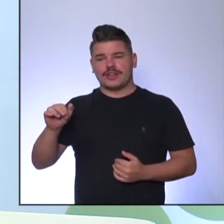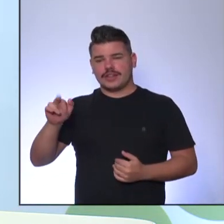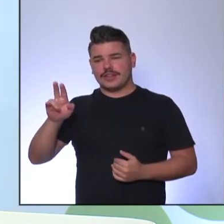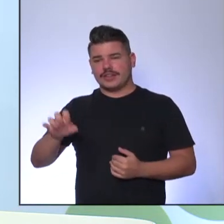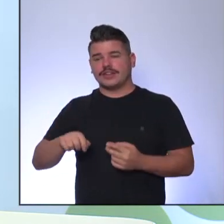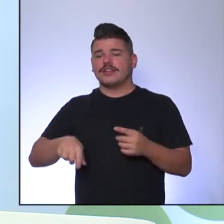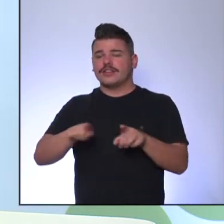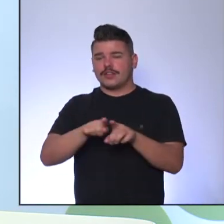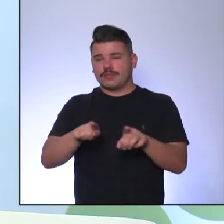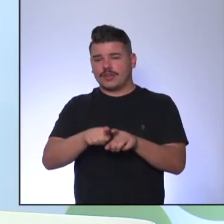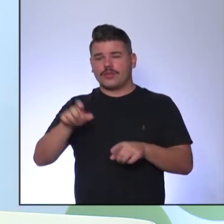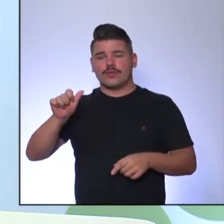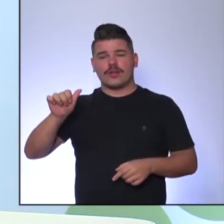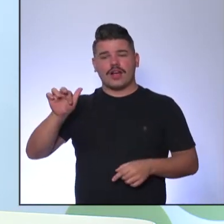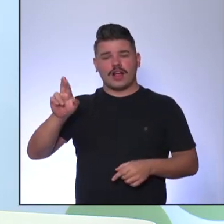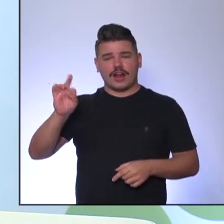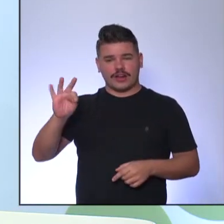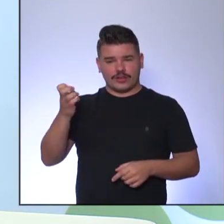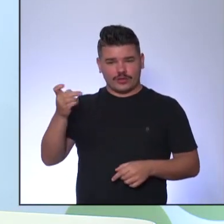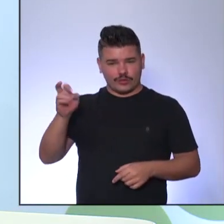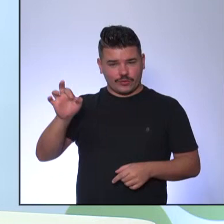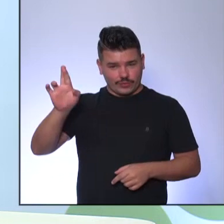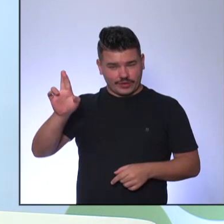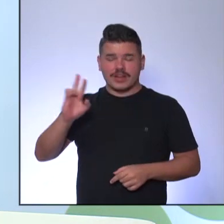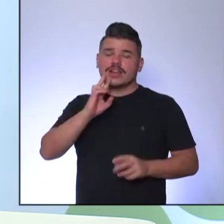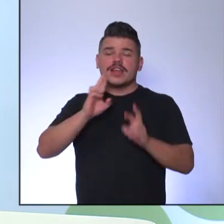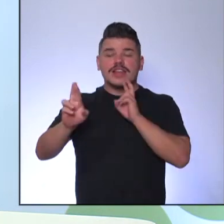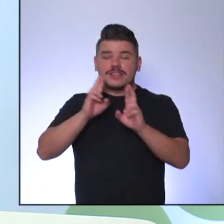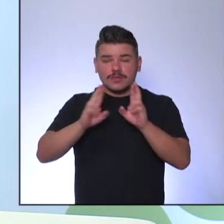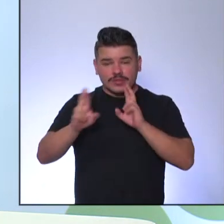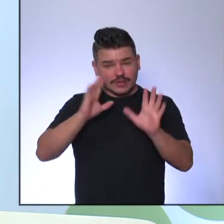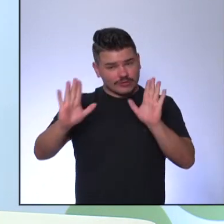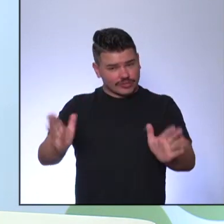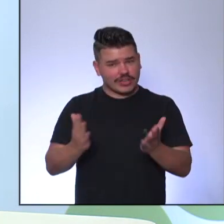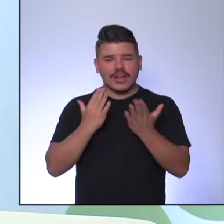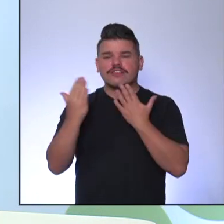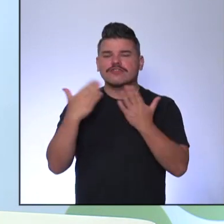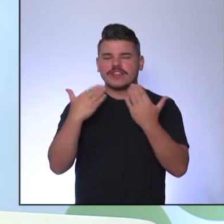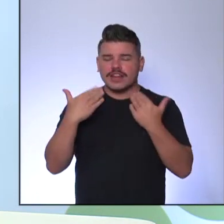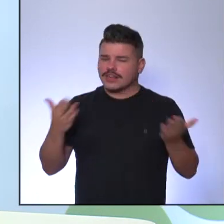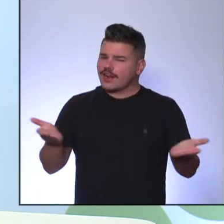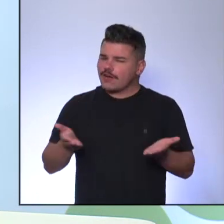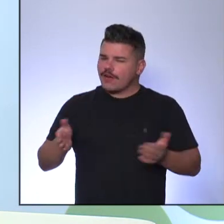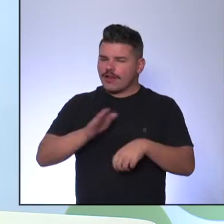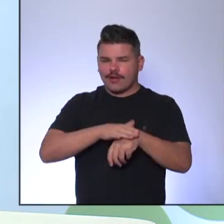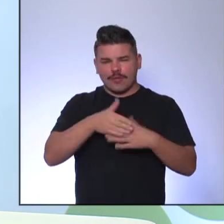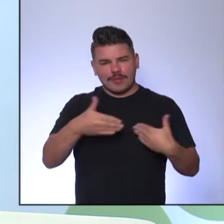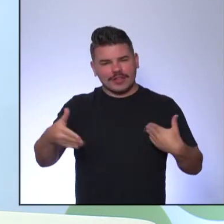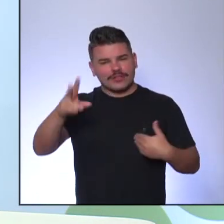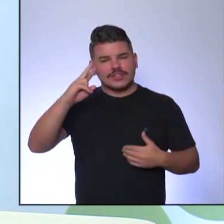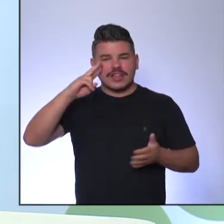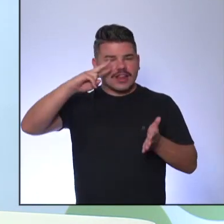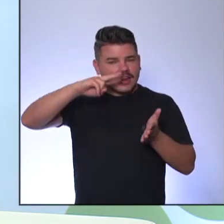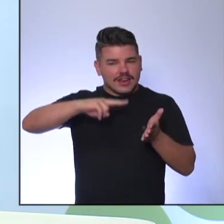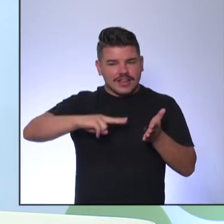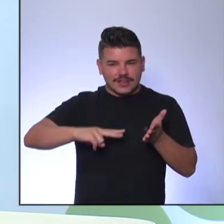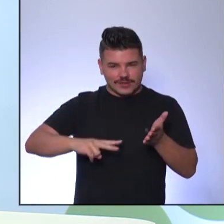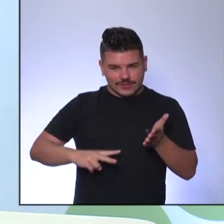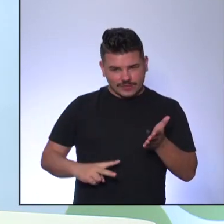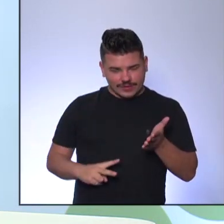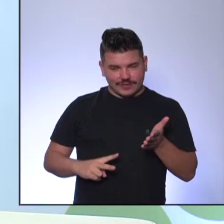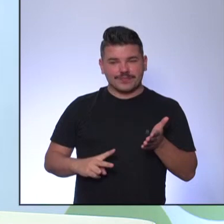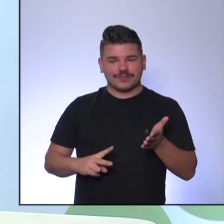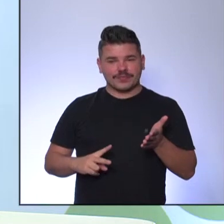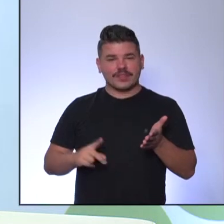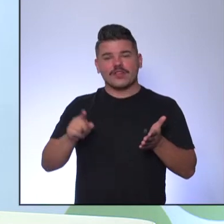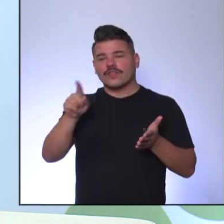né, colocaram ali suas respostas, esse momento nós vamos fazer a leitura de algumas